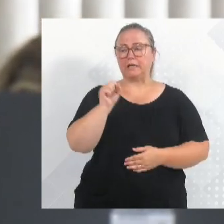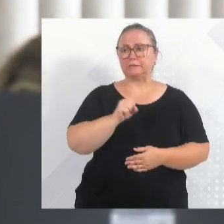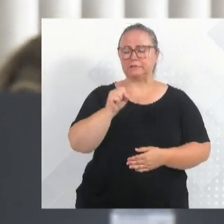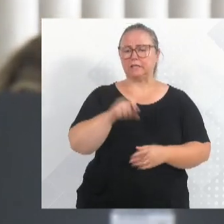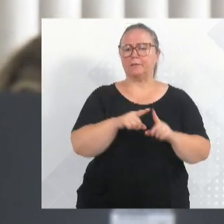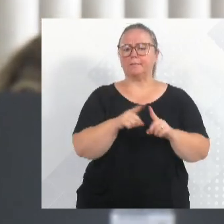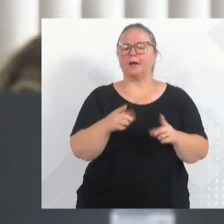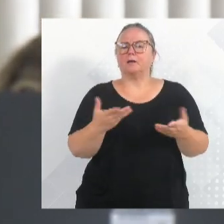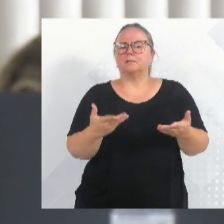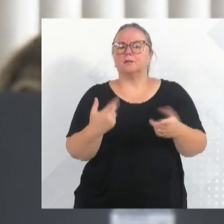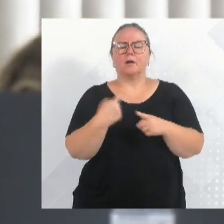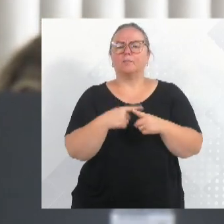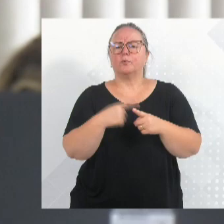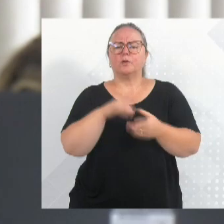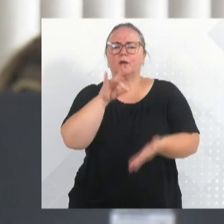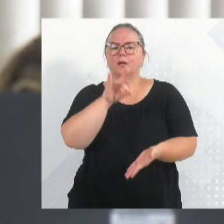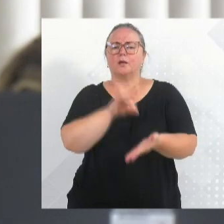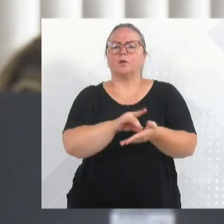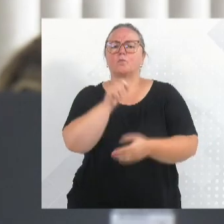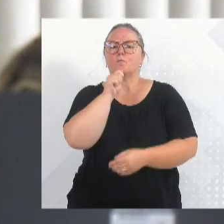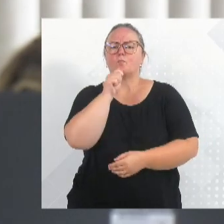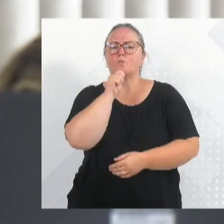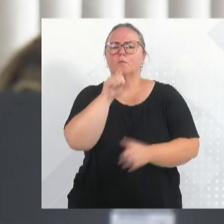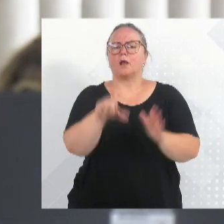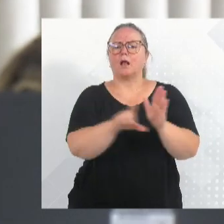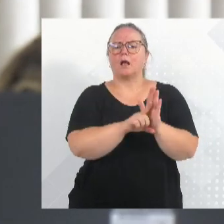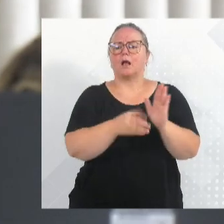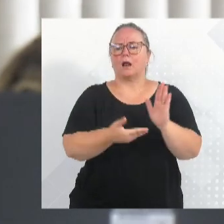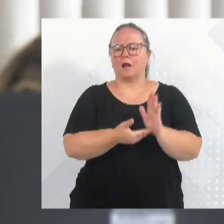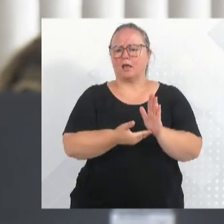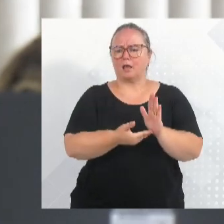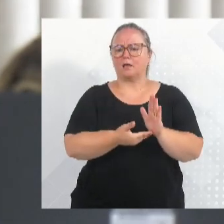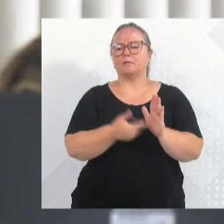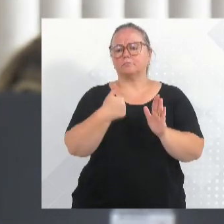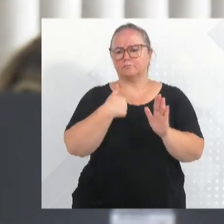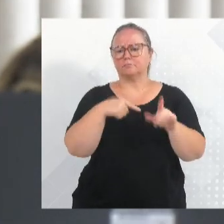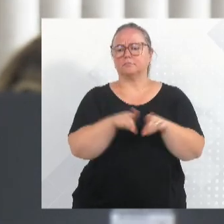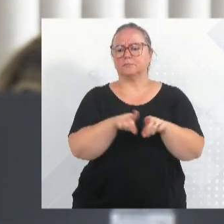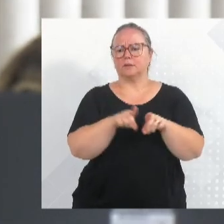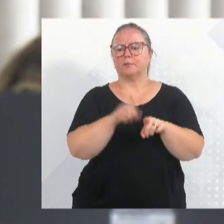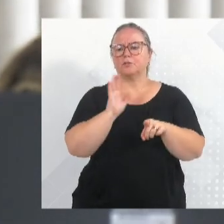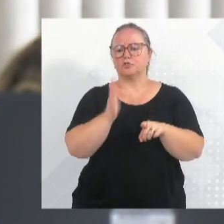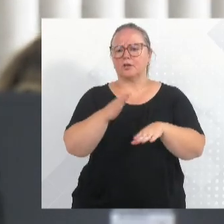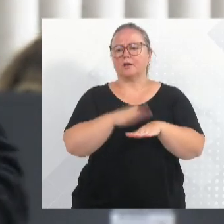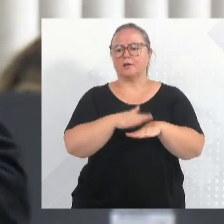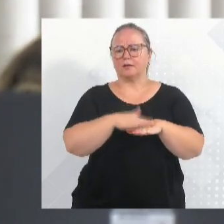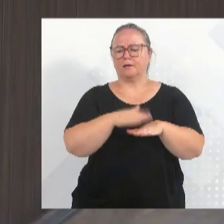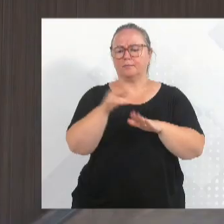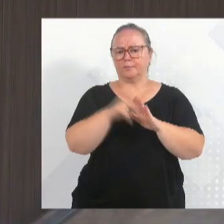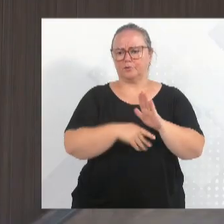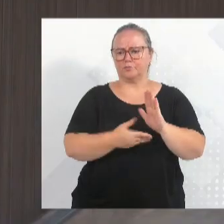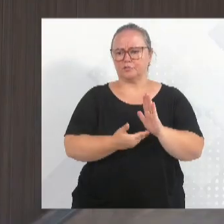não consolida tal determinação em lei, o qual eu também fiz um anteprojeto? Obrigado.